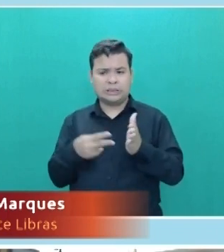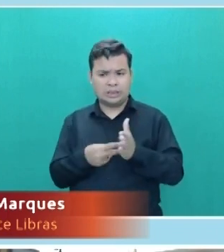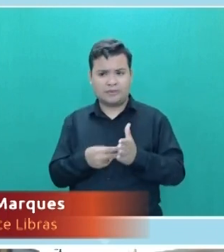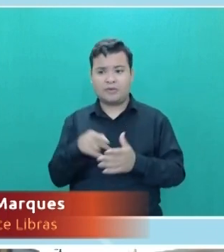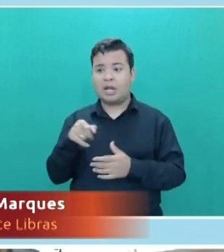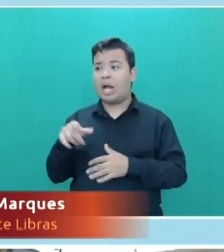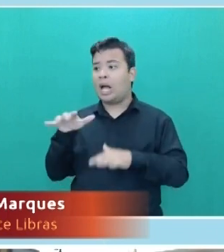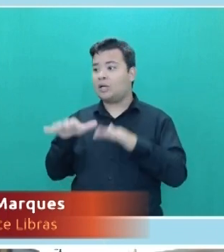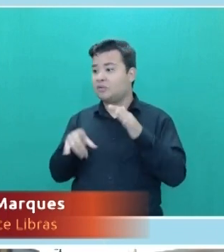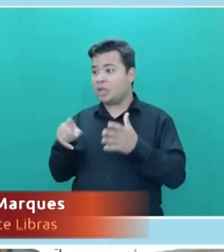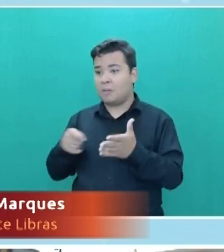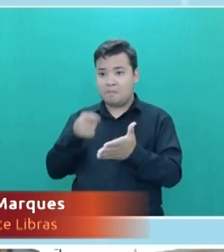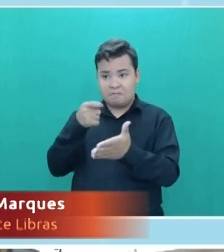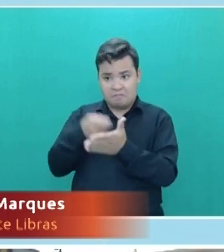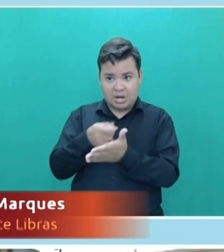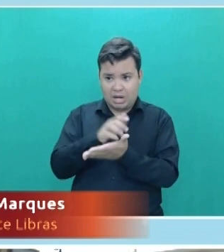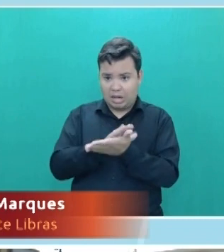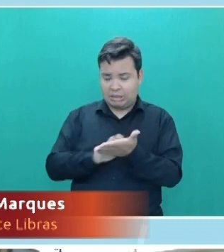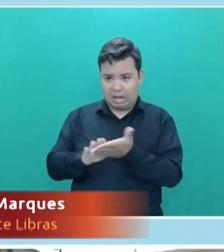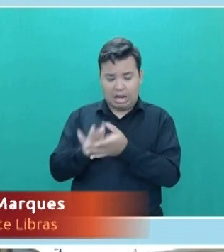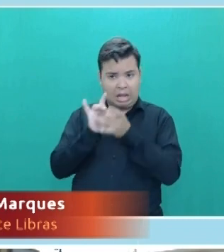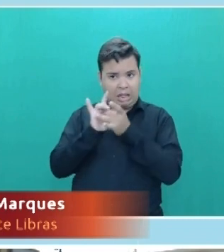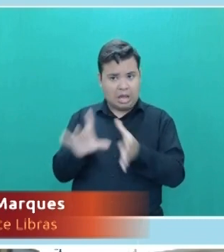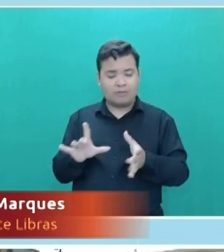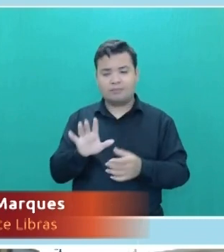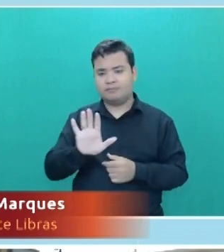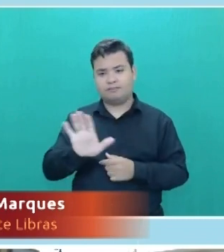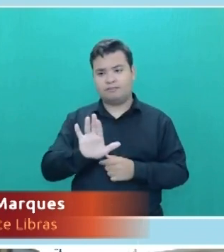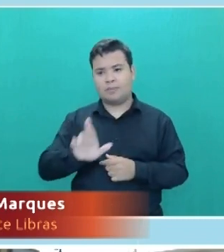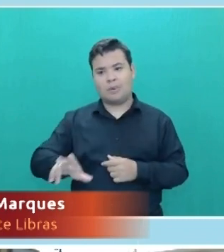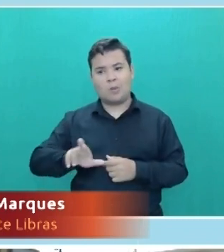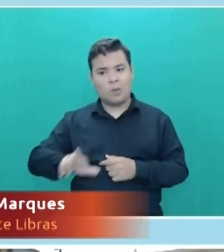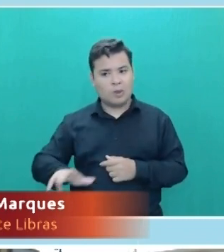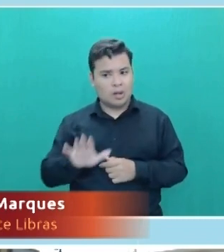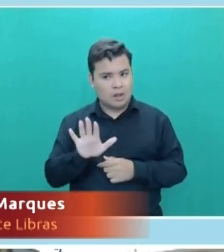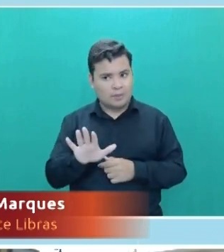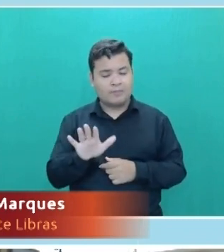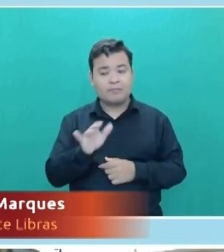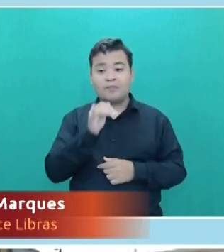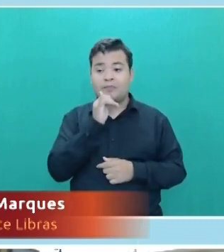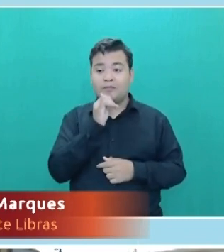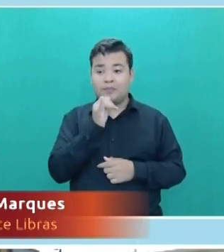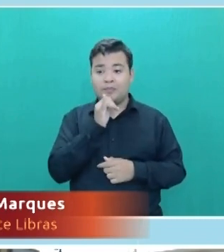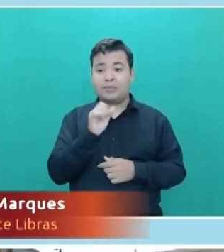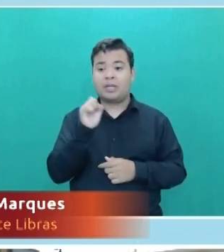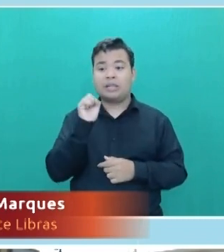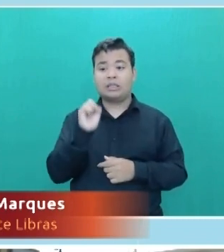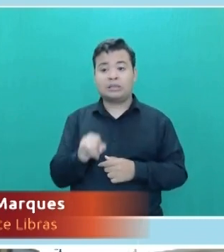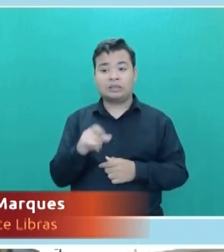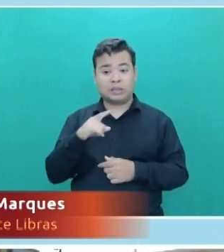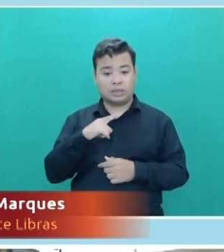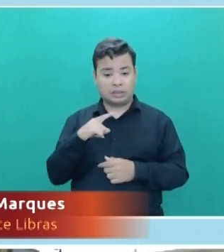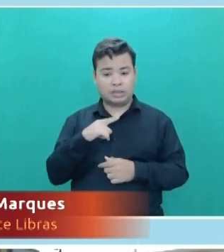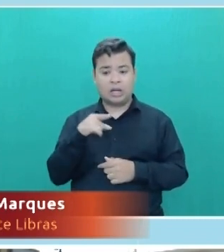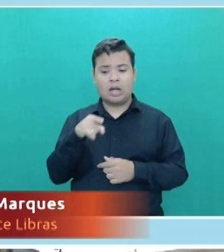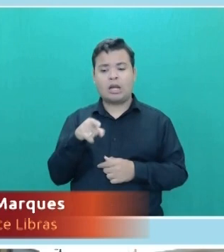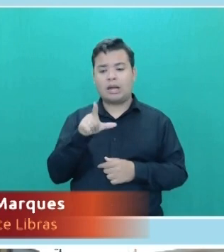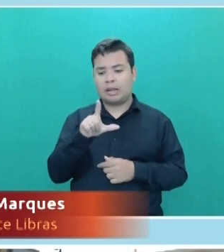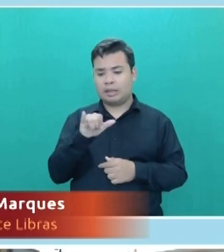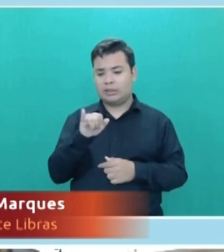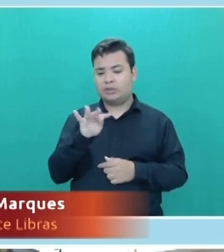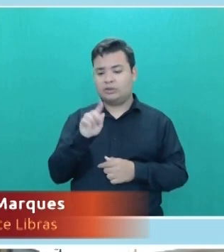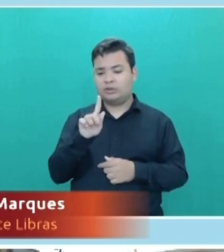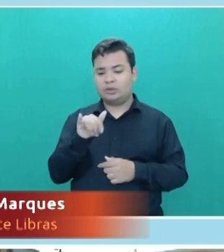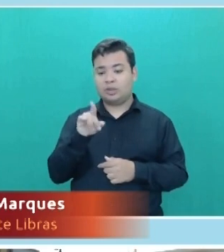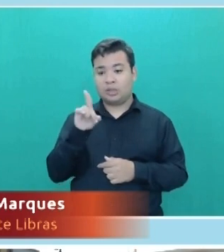pagar alguma coisa na Justiça do Trabalho. Esse pagamento vai ocorrer se ele estiver litigando de má-fé, que é